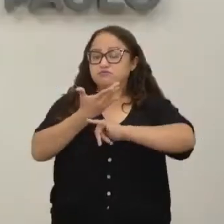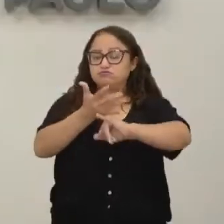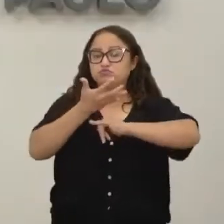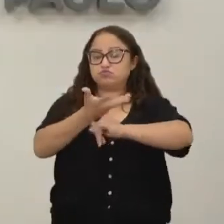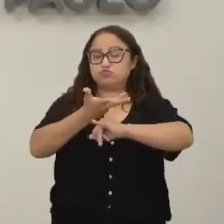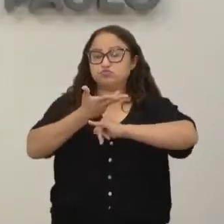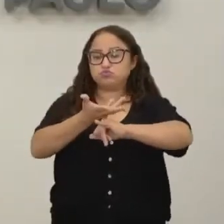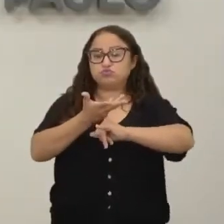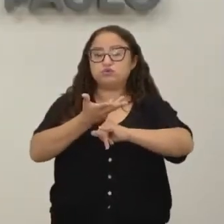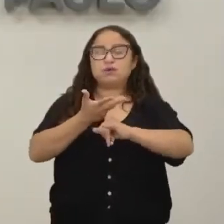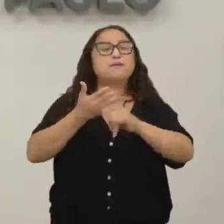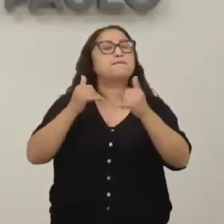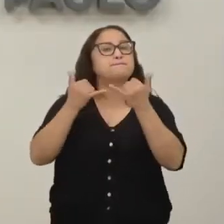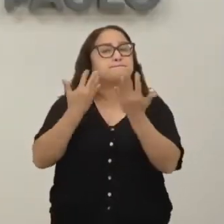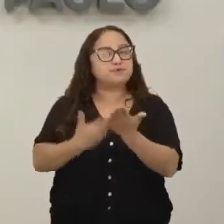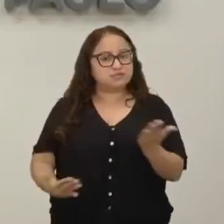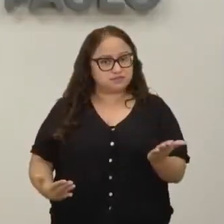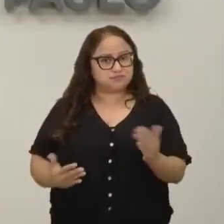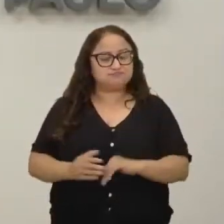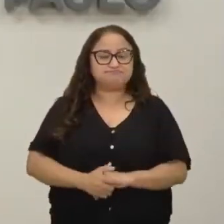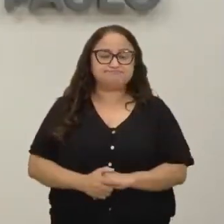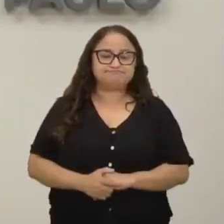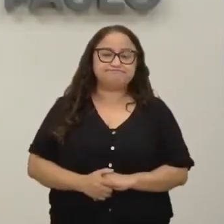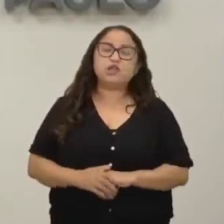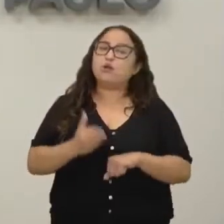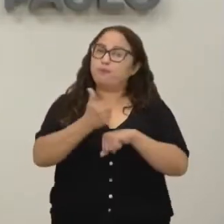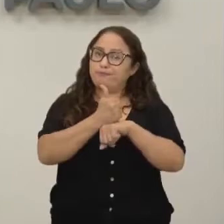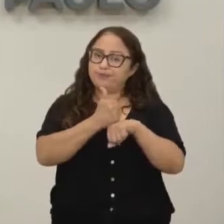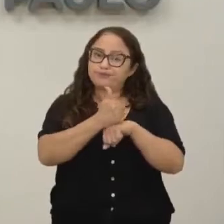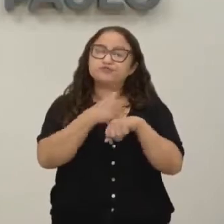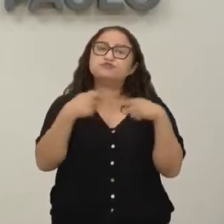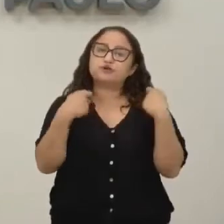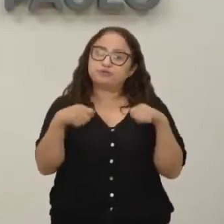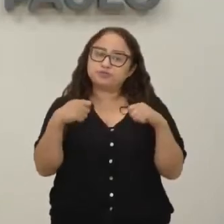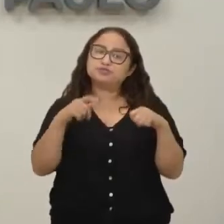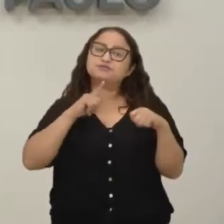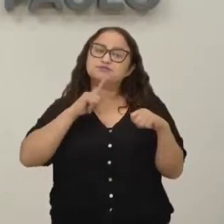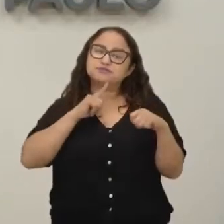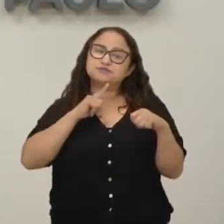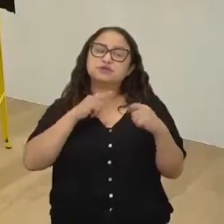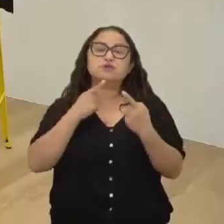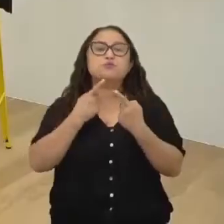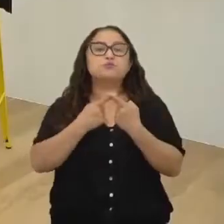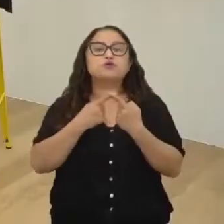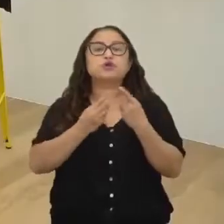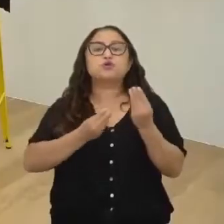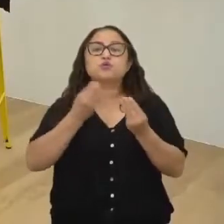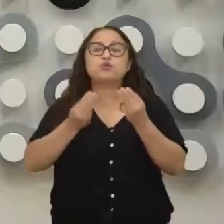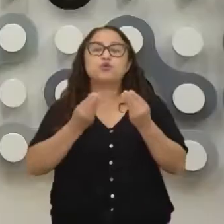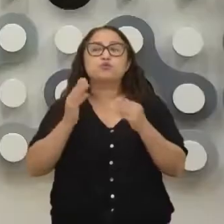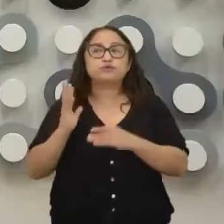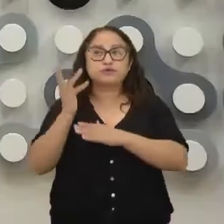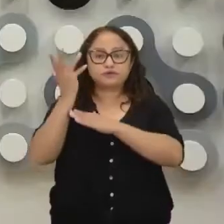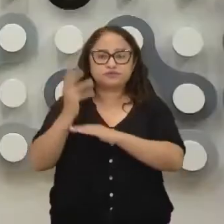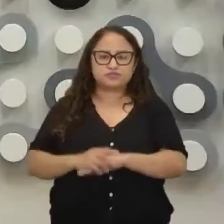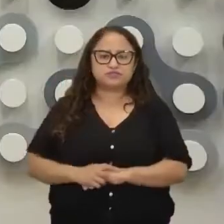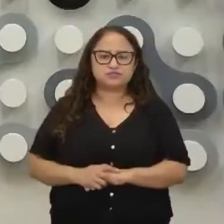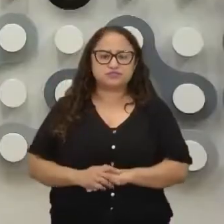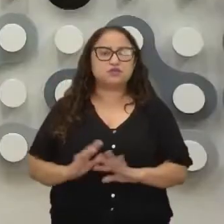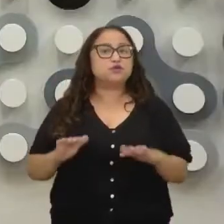Então o profissional vai ter que estar acompanhando, não vai ter jeito, porque é ele que vai saber como que funciona isso daí, né? E quando os nossos